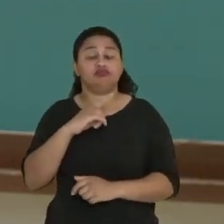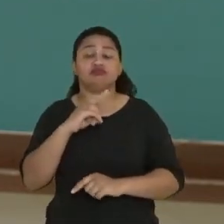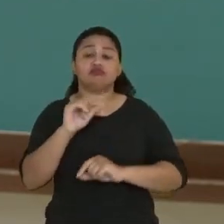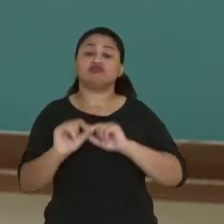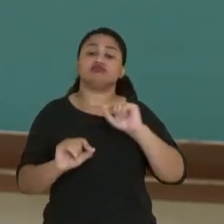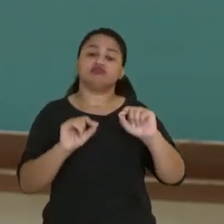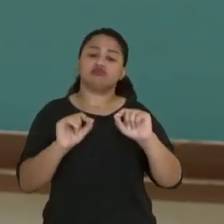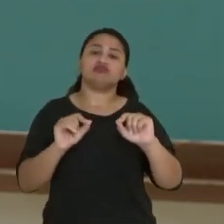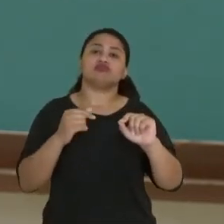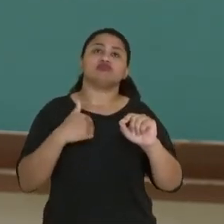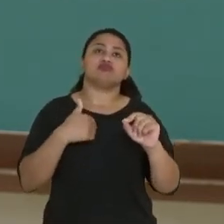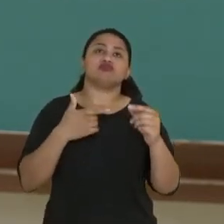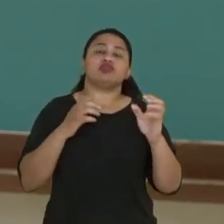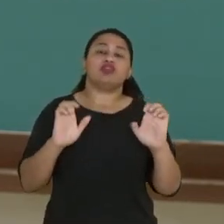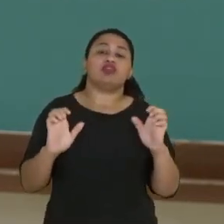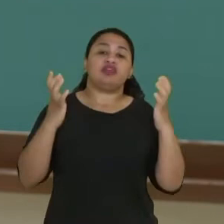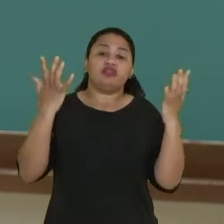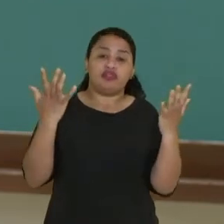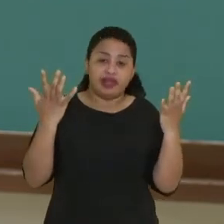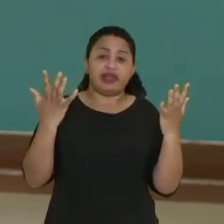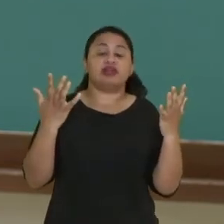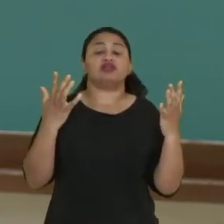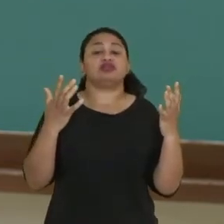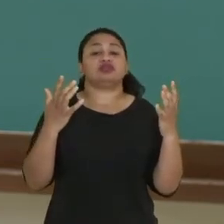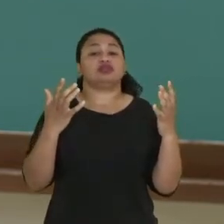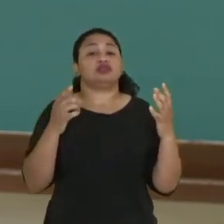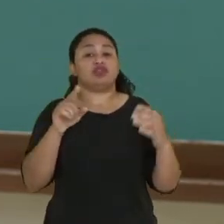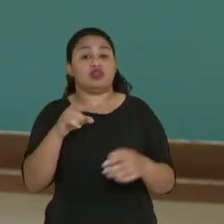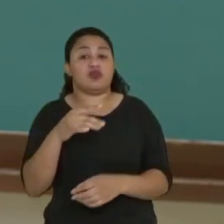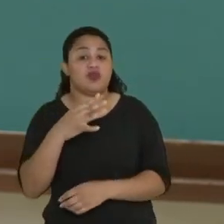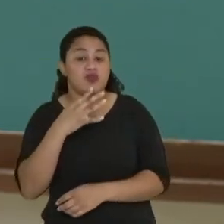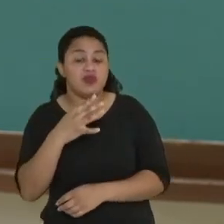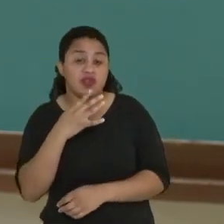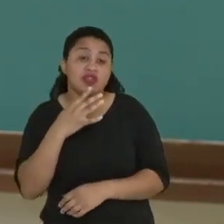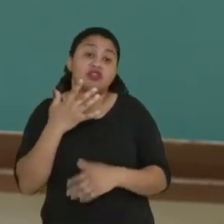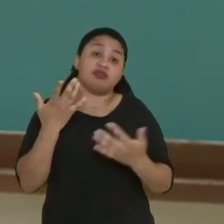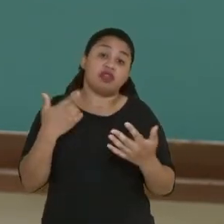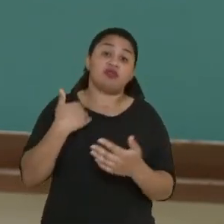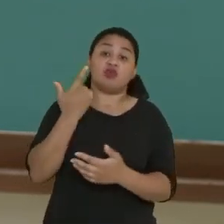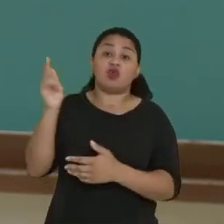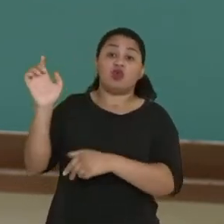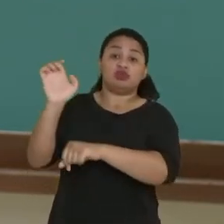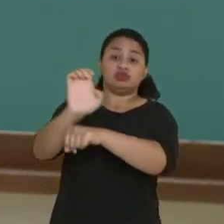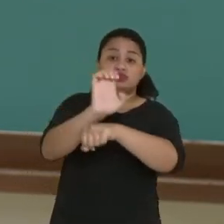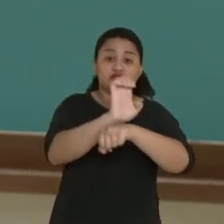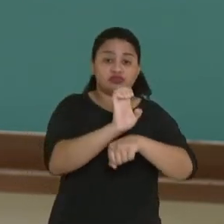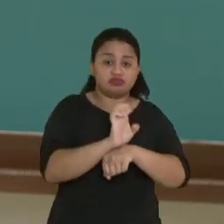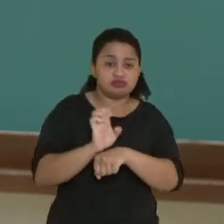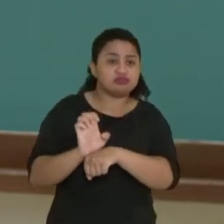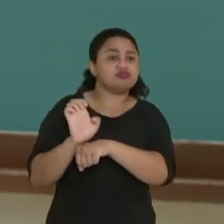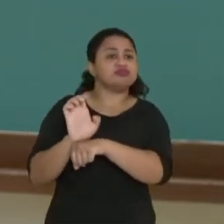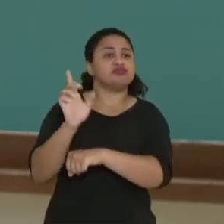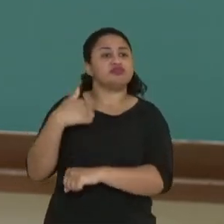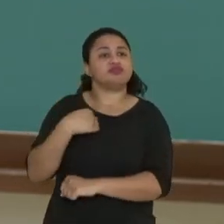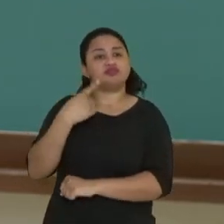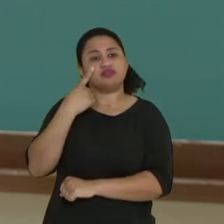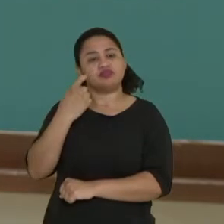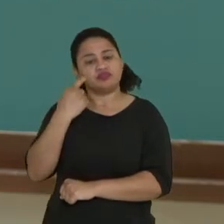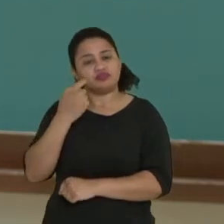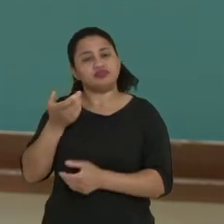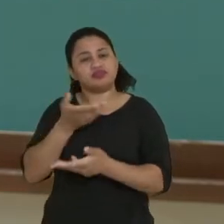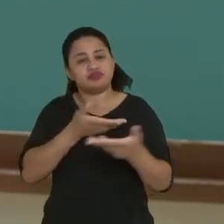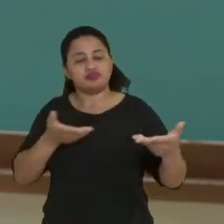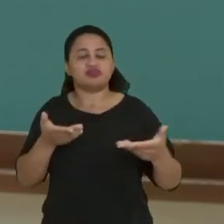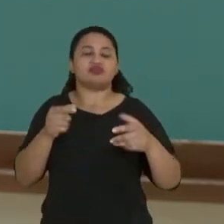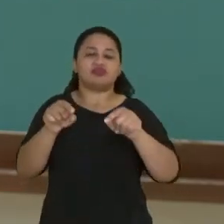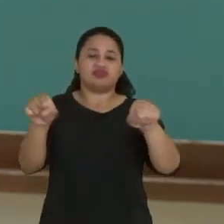coisa, algum evento que você conheça, mesmo que seja de outros estados, eu acho bem interessante você compartilhar